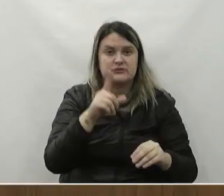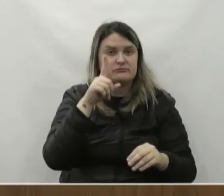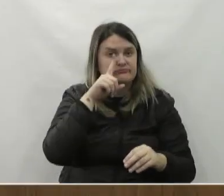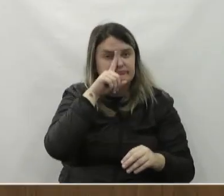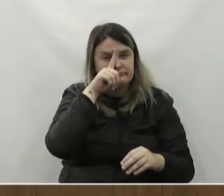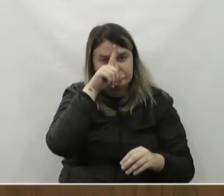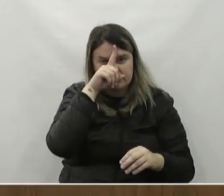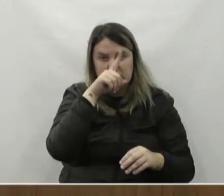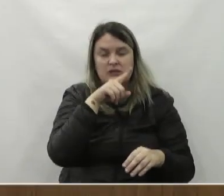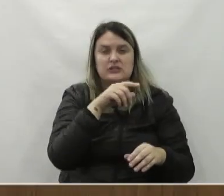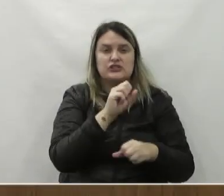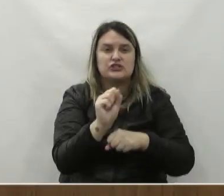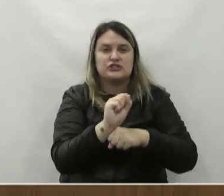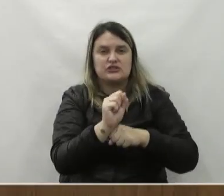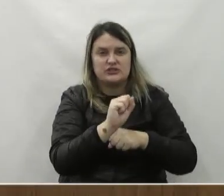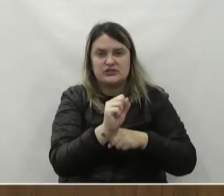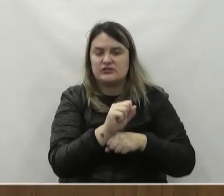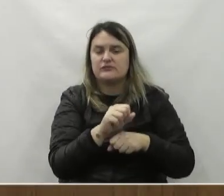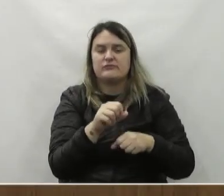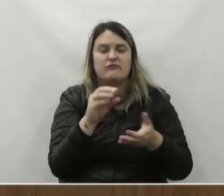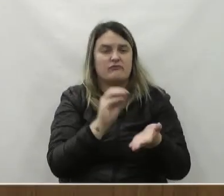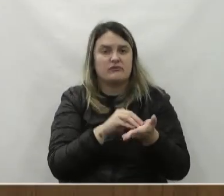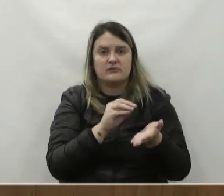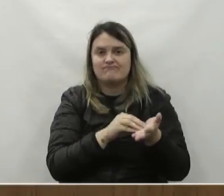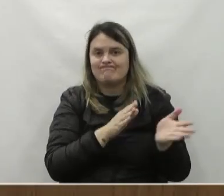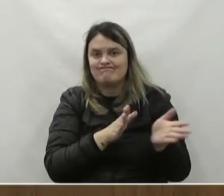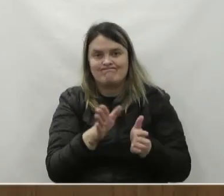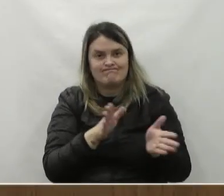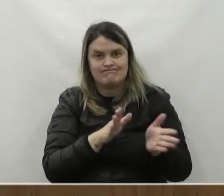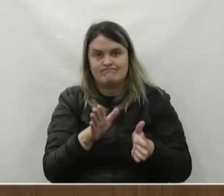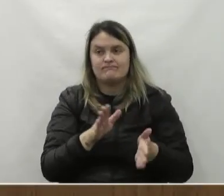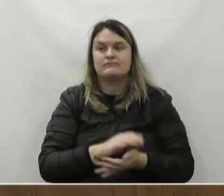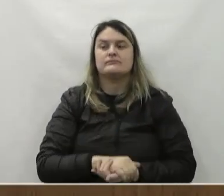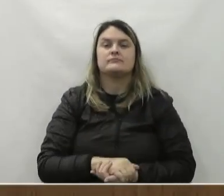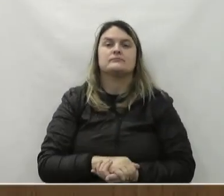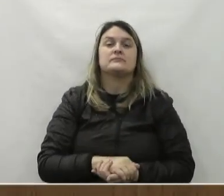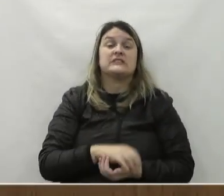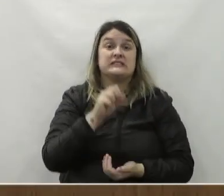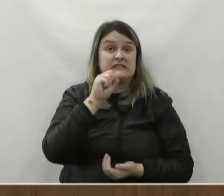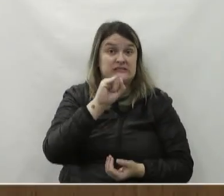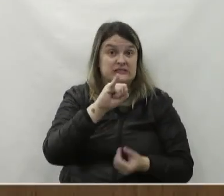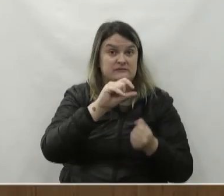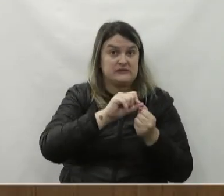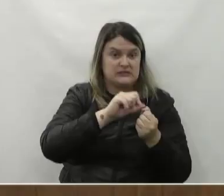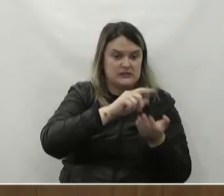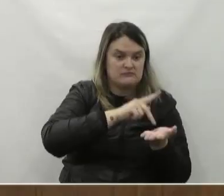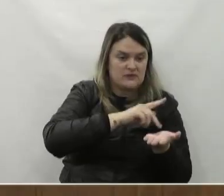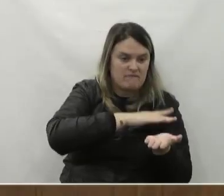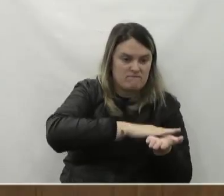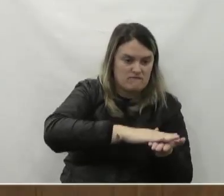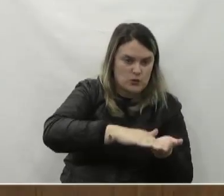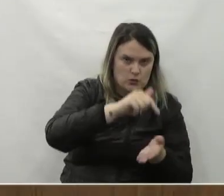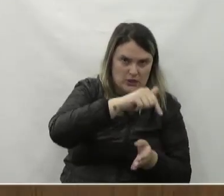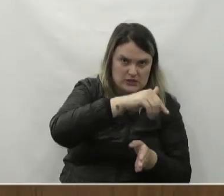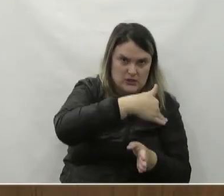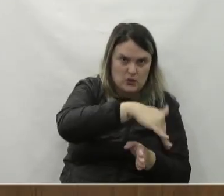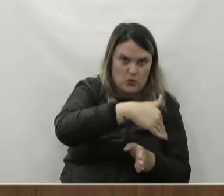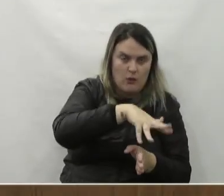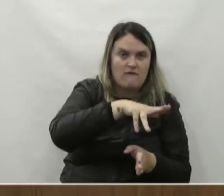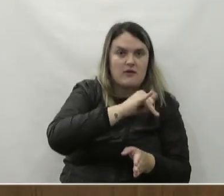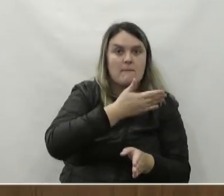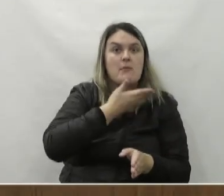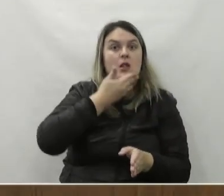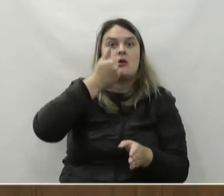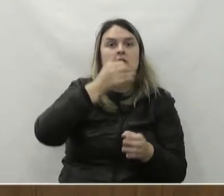a mobilidade de pedestres e veículos. A pavimentação da rua Foz do Iguaçu trará mais